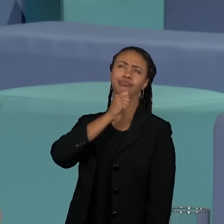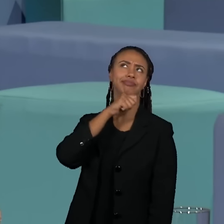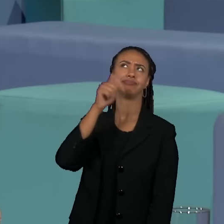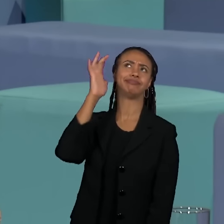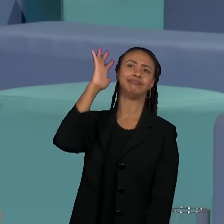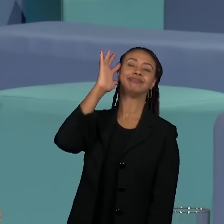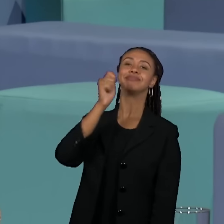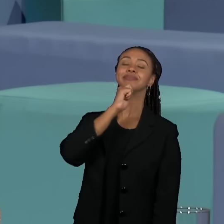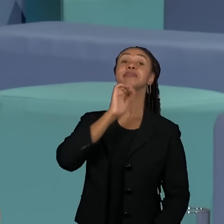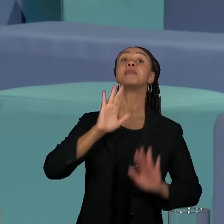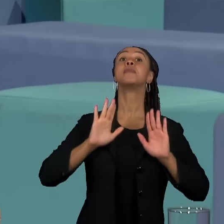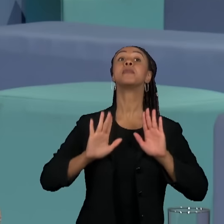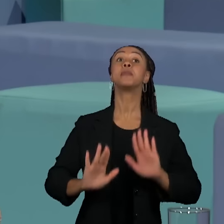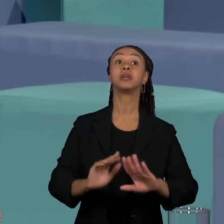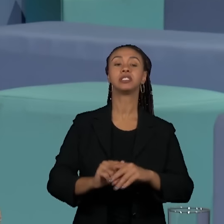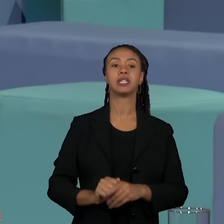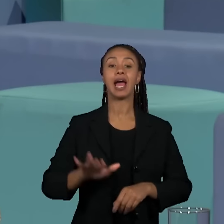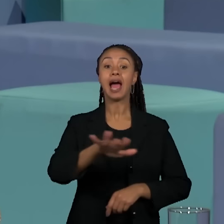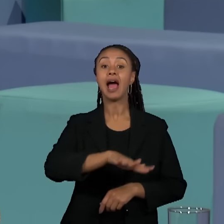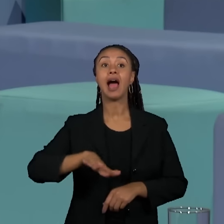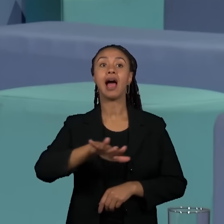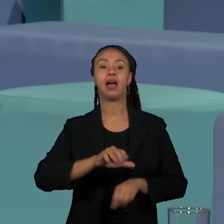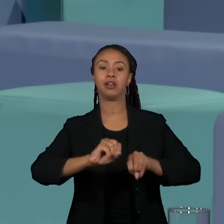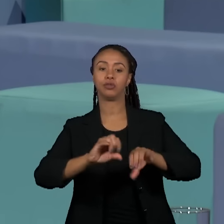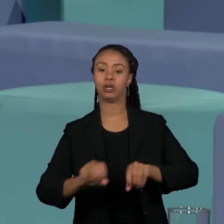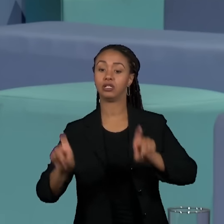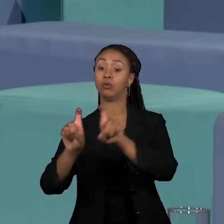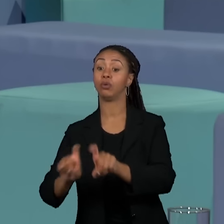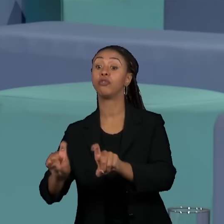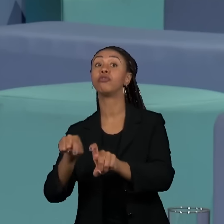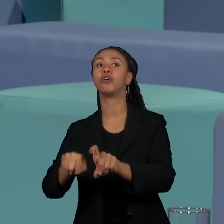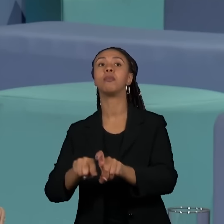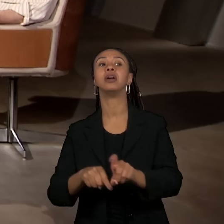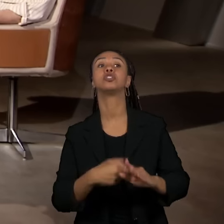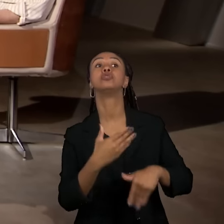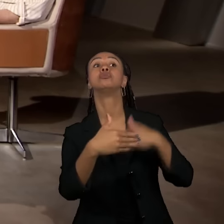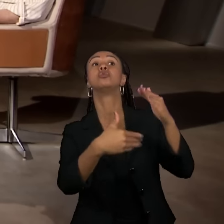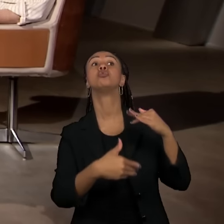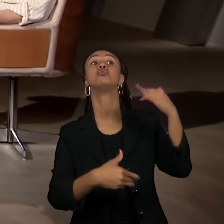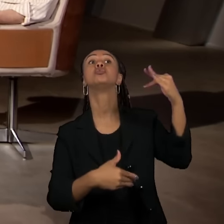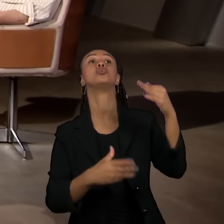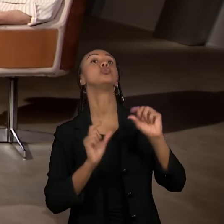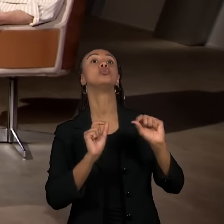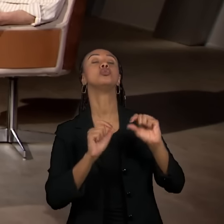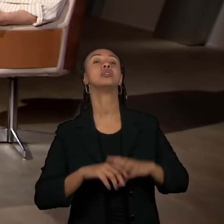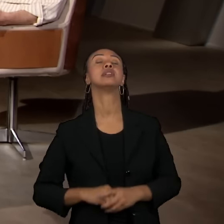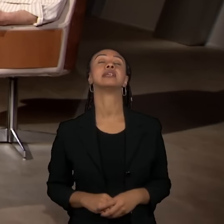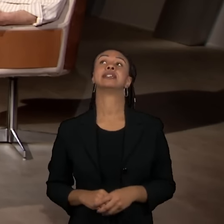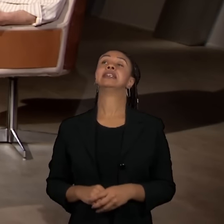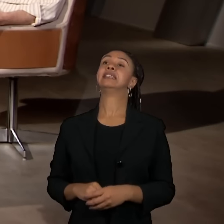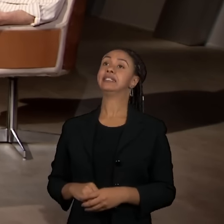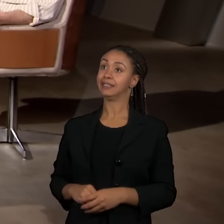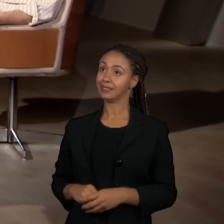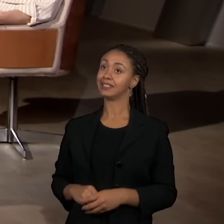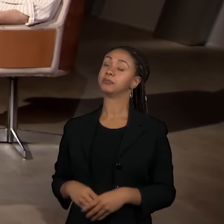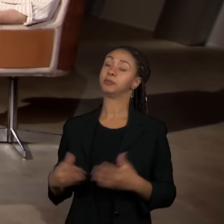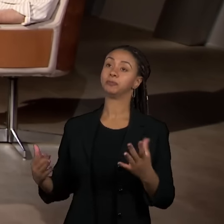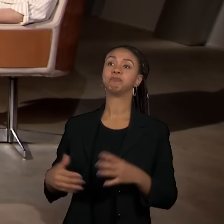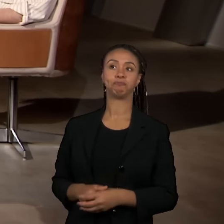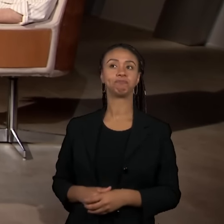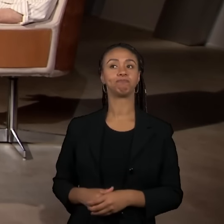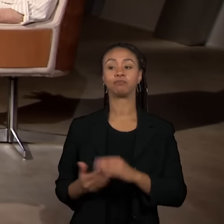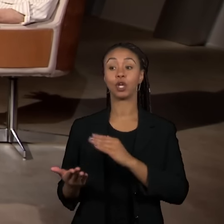pensar para onde que a informática na educação deve caminhar eh bom primeiro começa a parecer